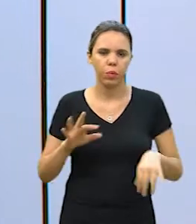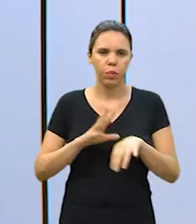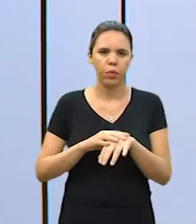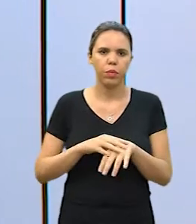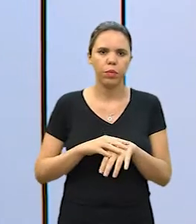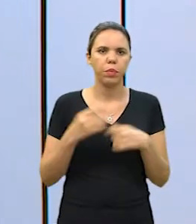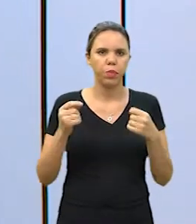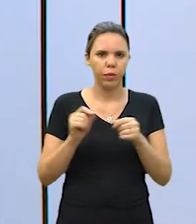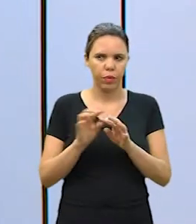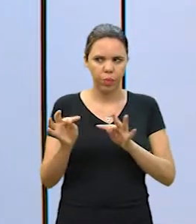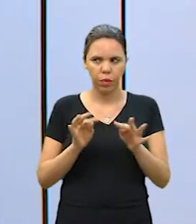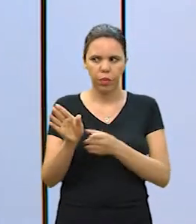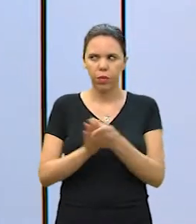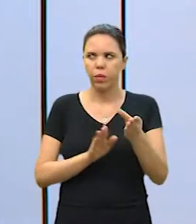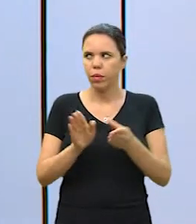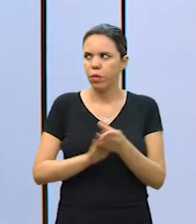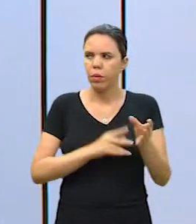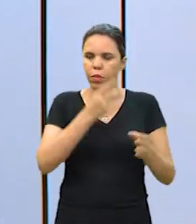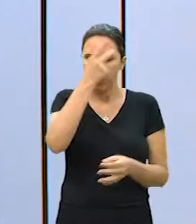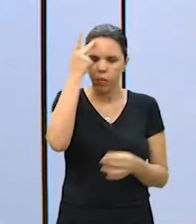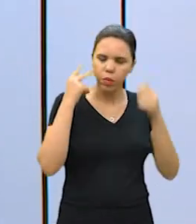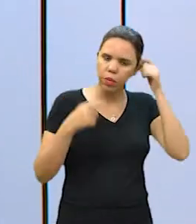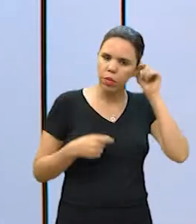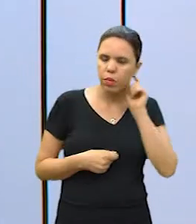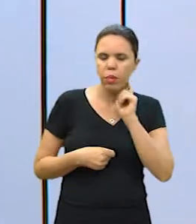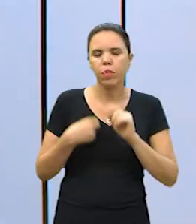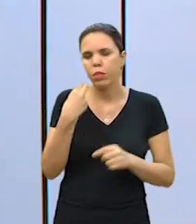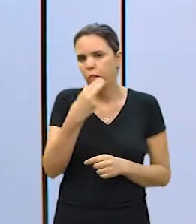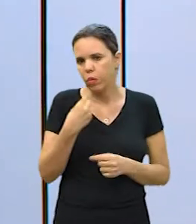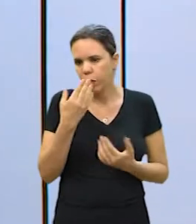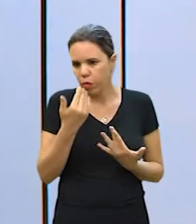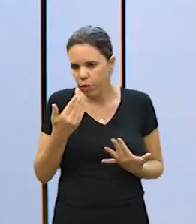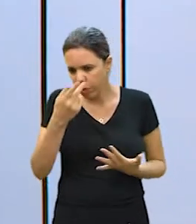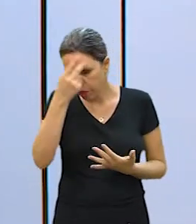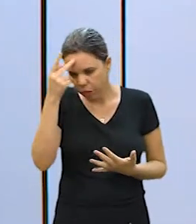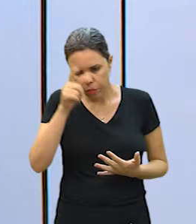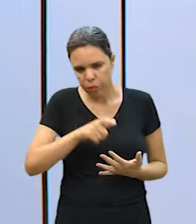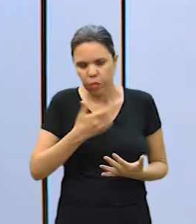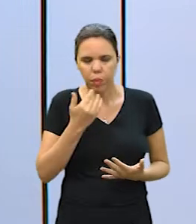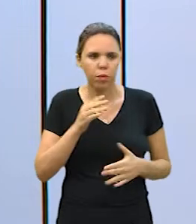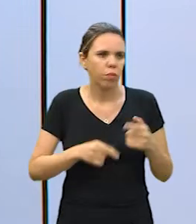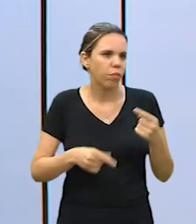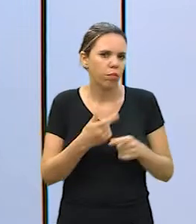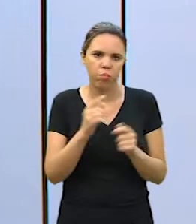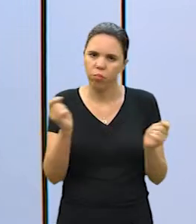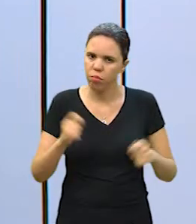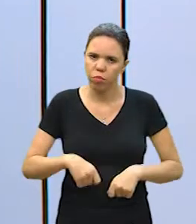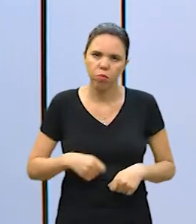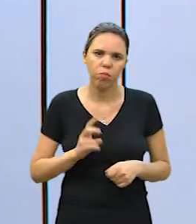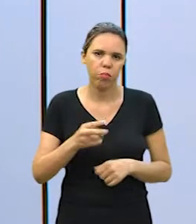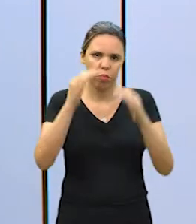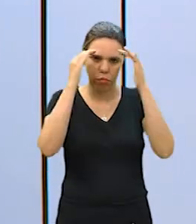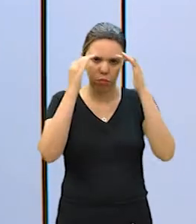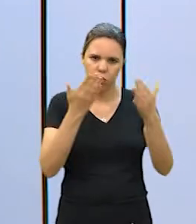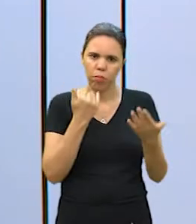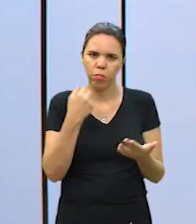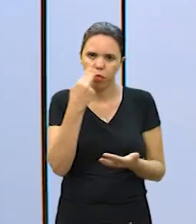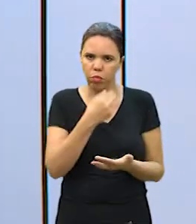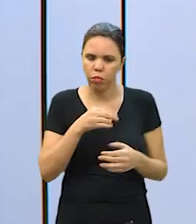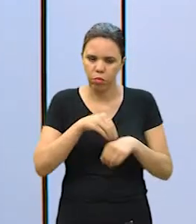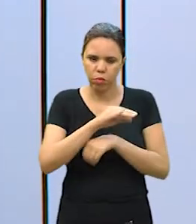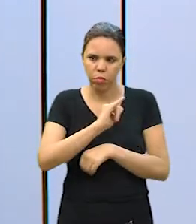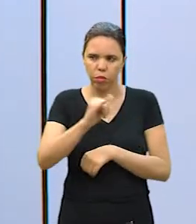relacionado à doença que você precisa fazer a orientação nutricional dessa paciente e nem sempre ela tem condições de seguir um cardápio